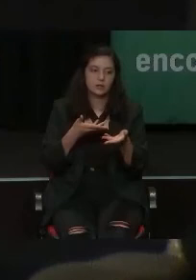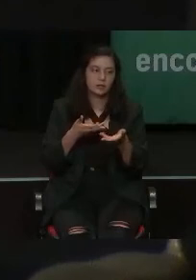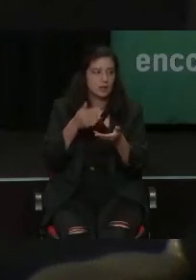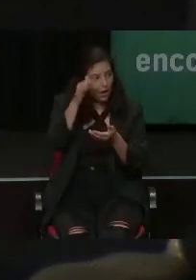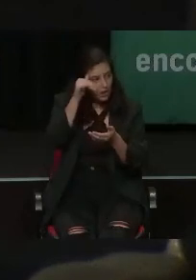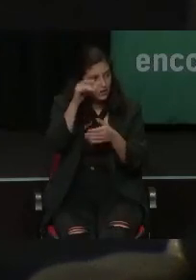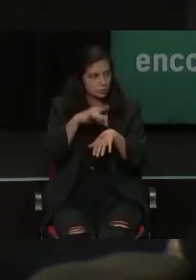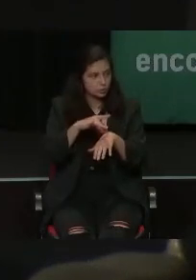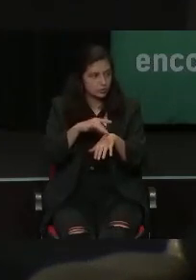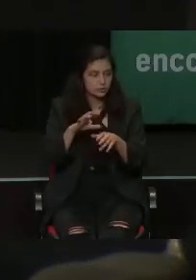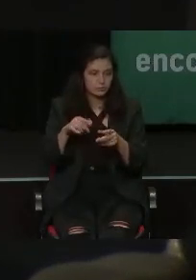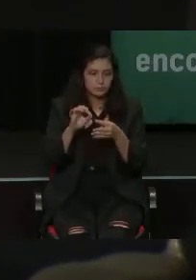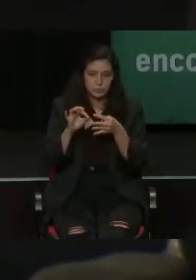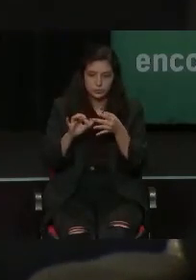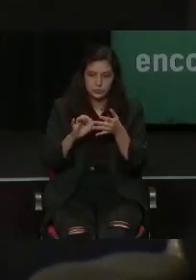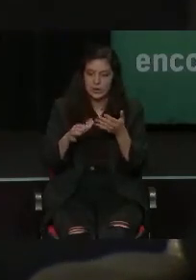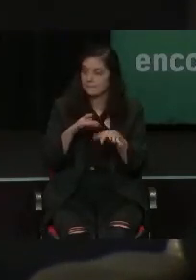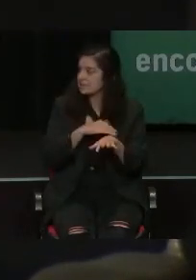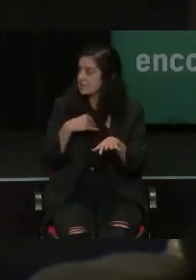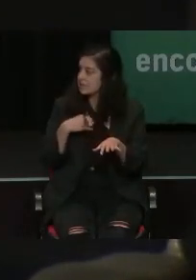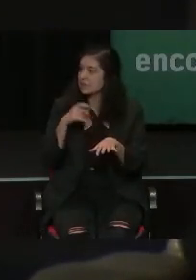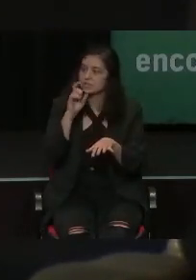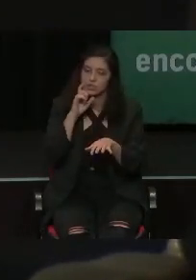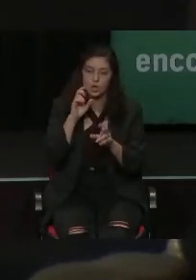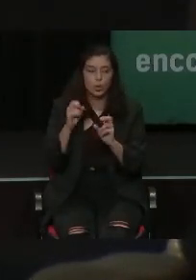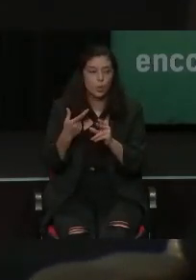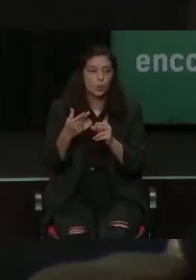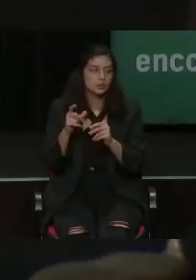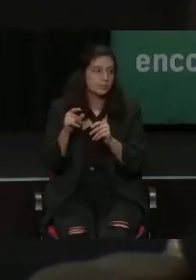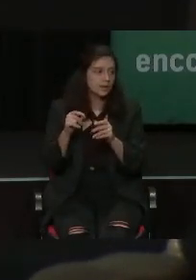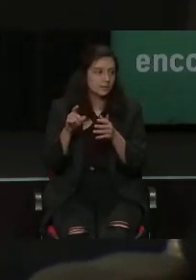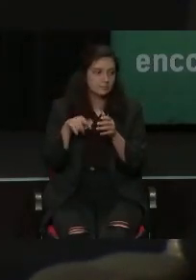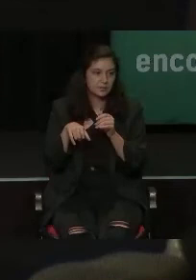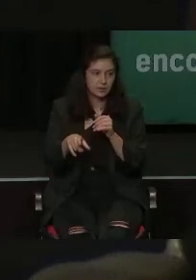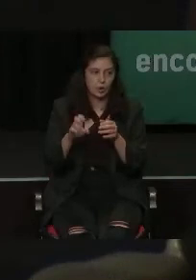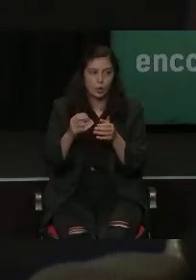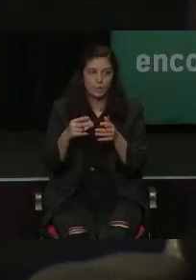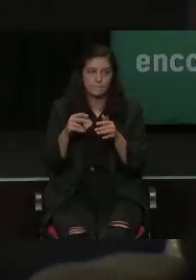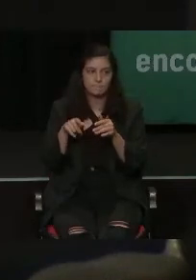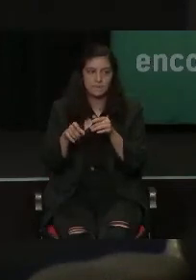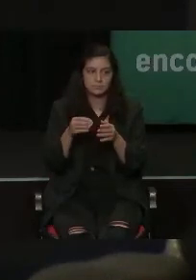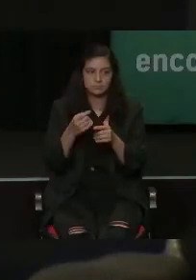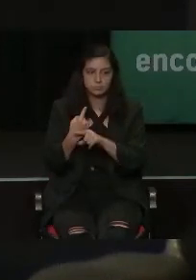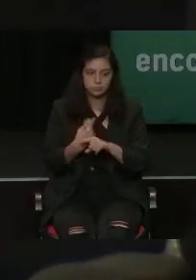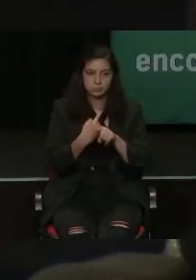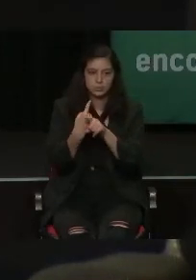doente com Staphylococcus meticilina resistente, ou mesmo com uma enterobactéria ou enterobacterales